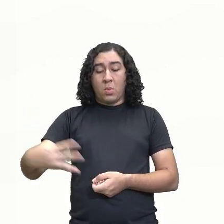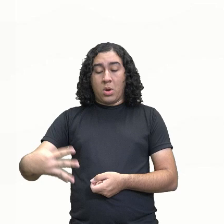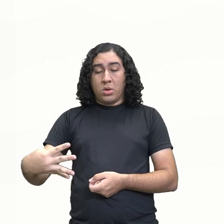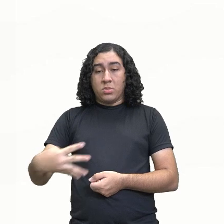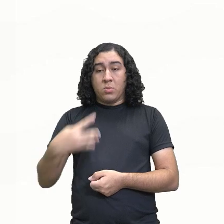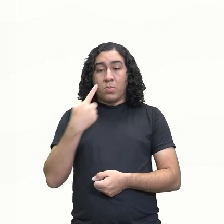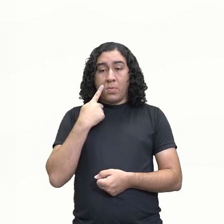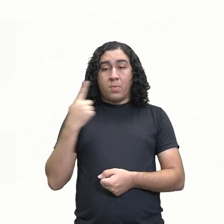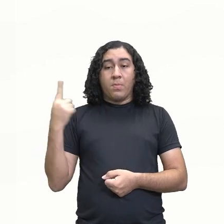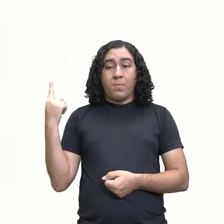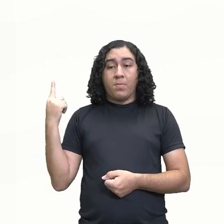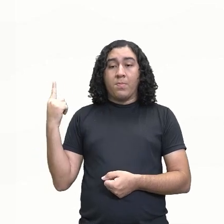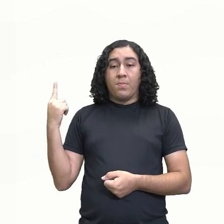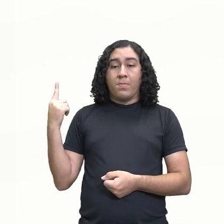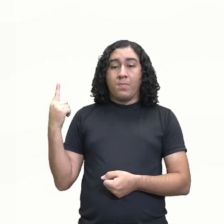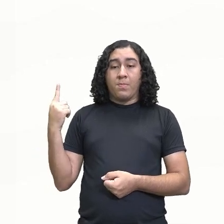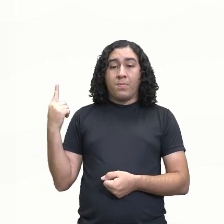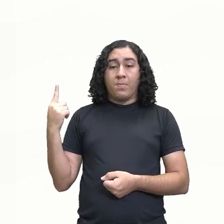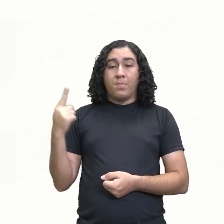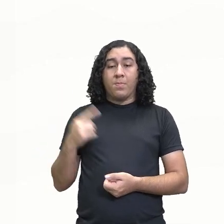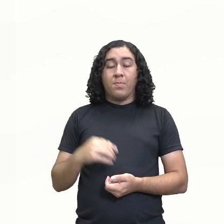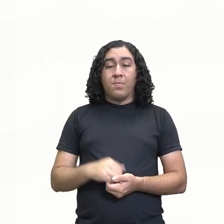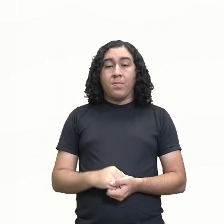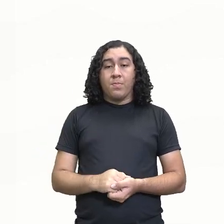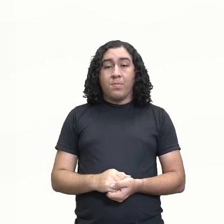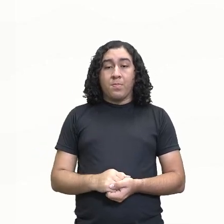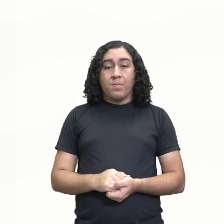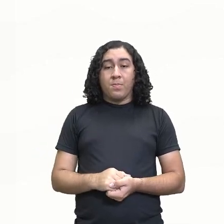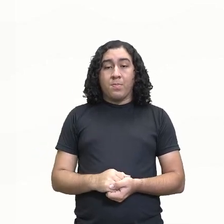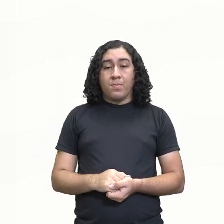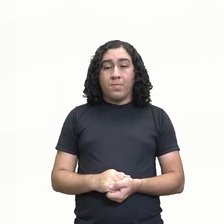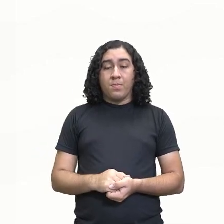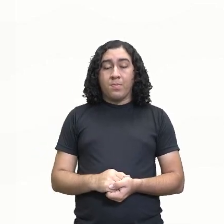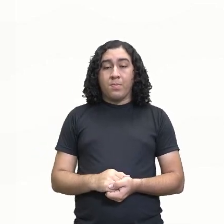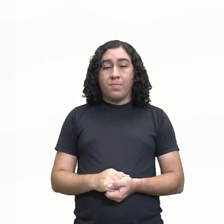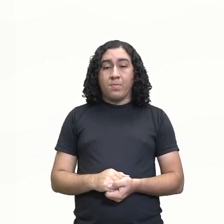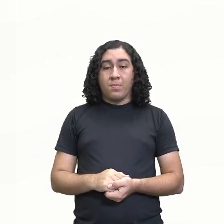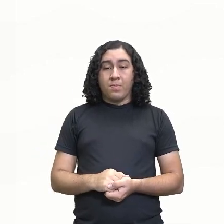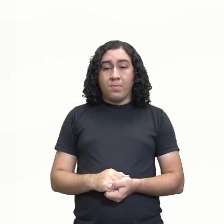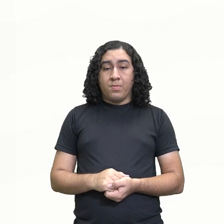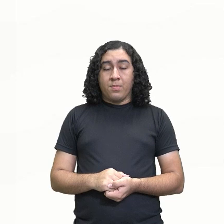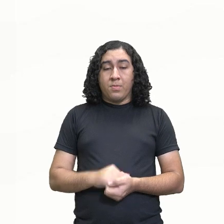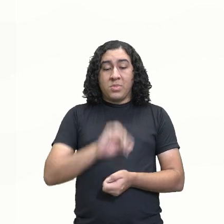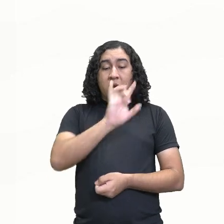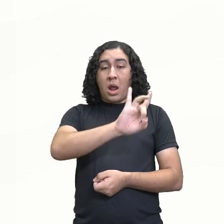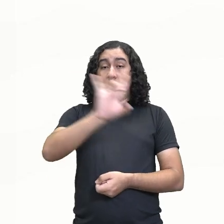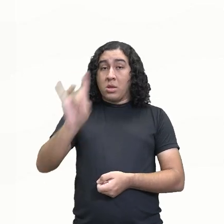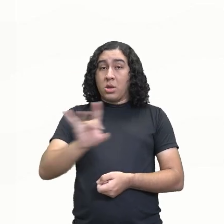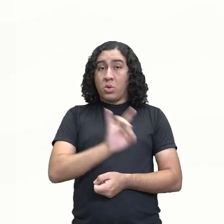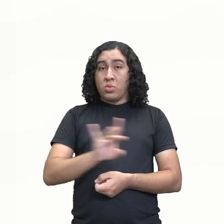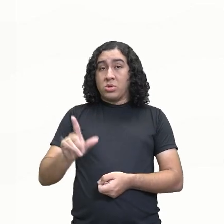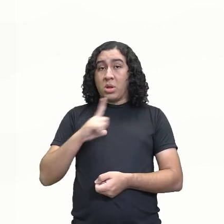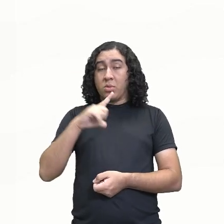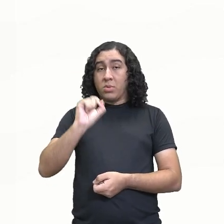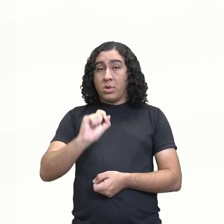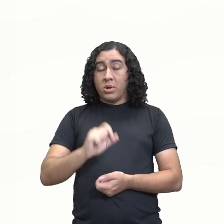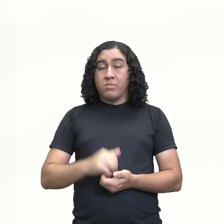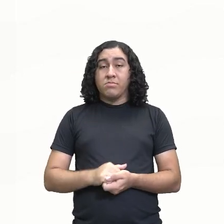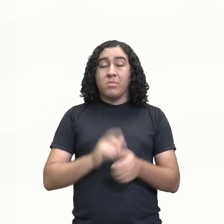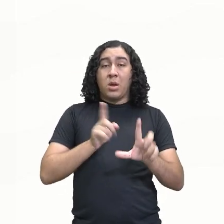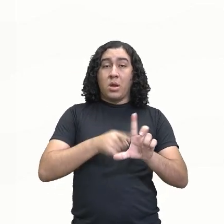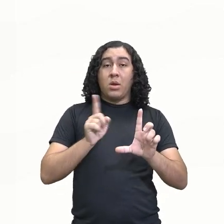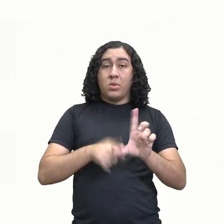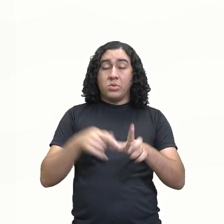terceiro quadrante e, finalmente, o quarto quadrante. Em cada quadrante nós temos o que aí? Ângulos